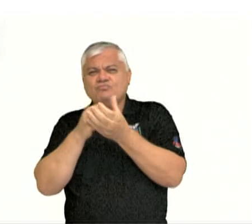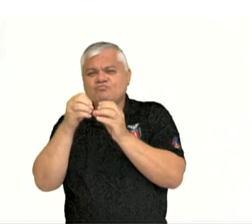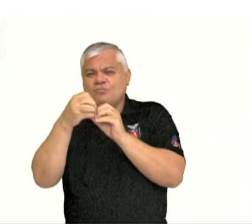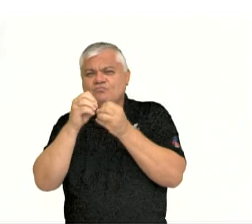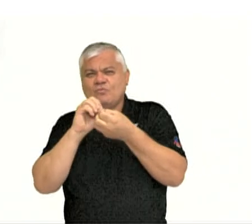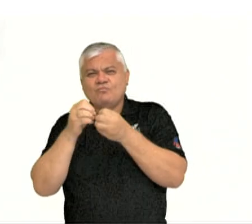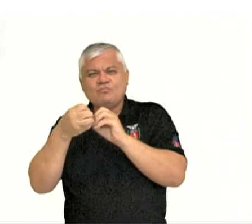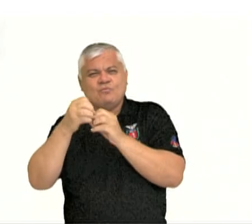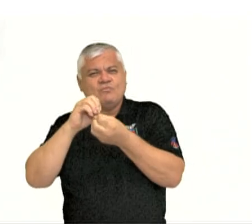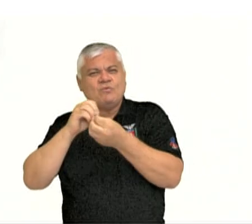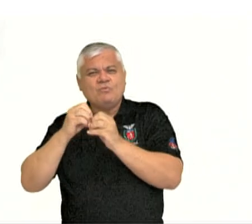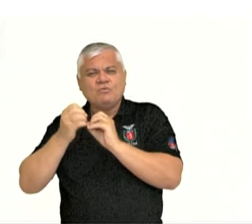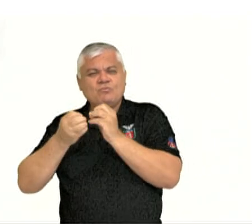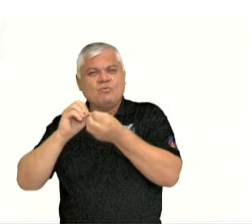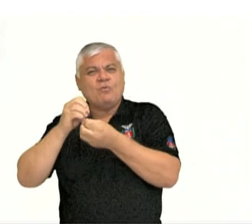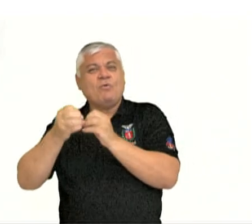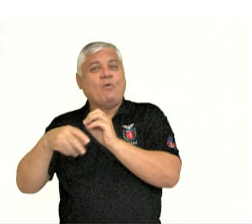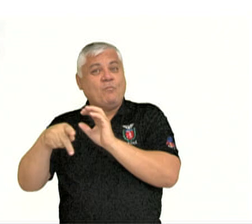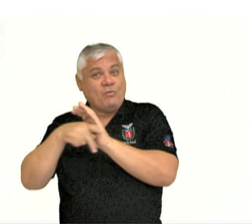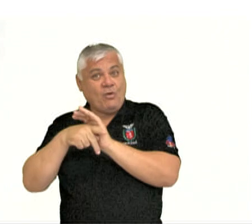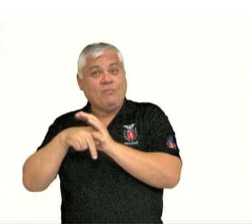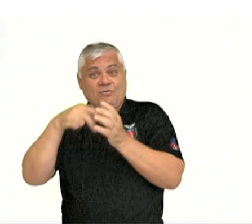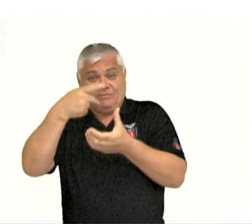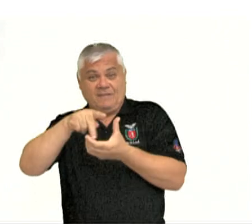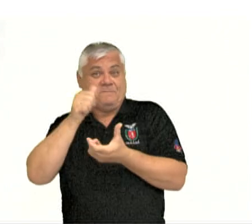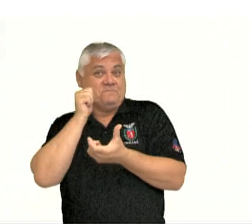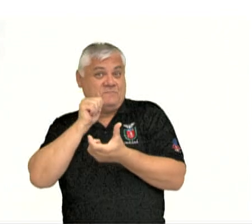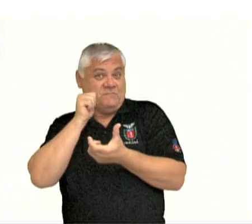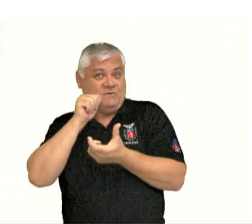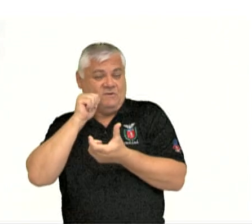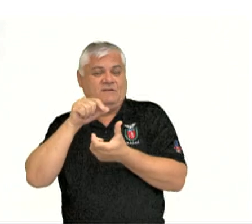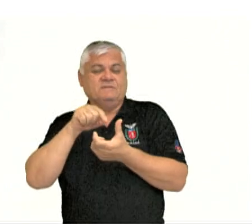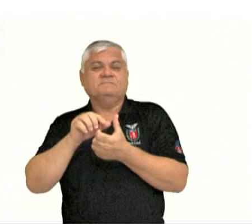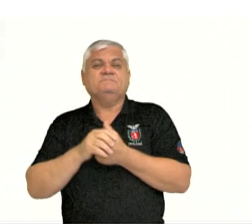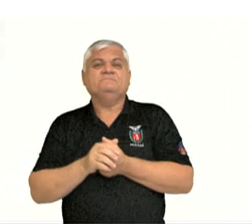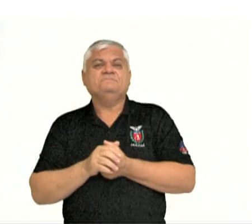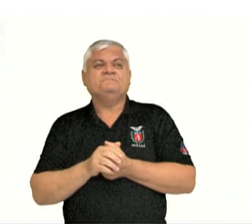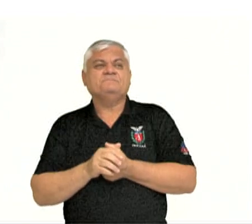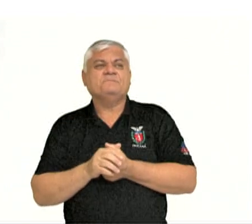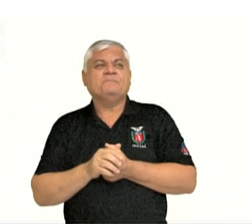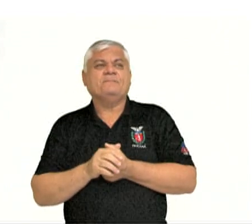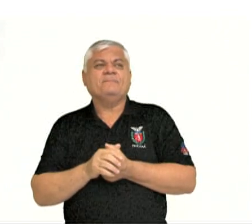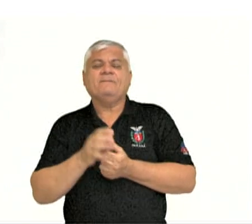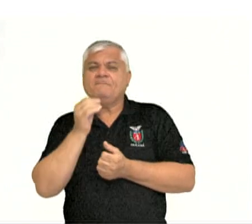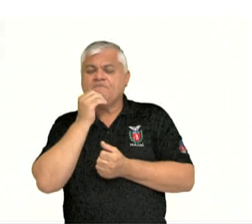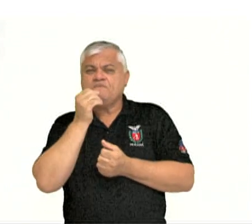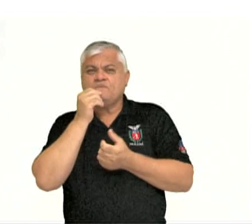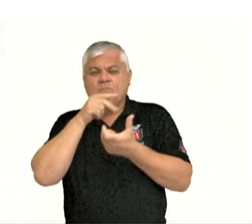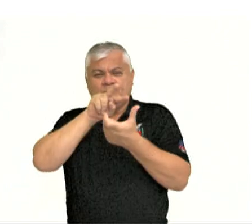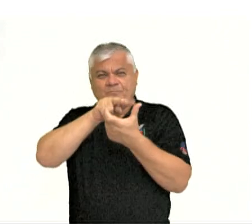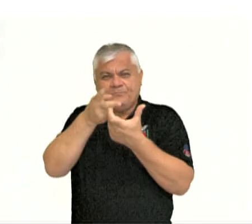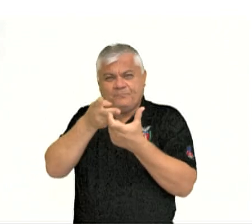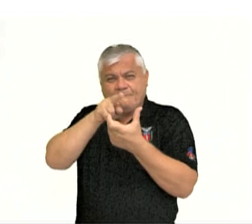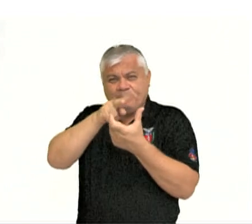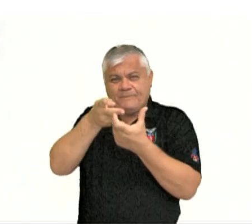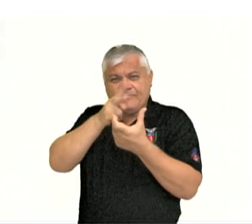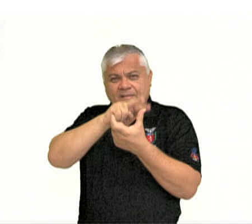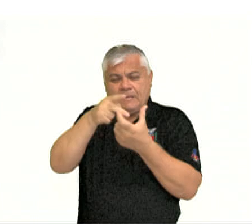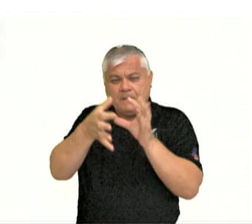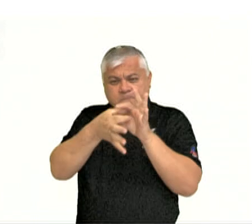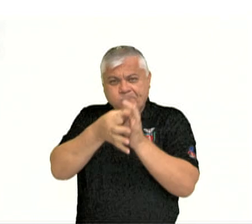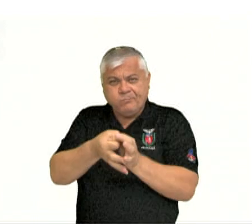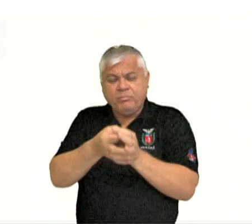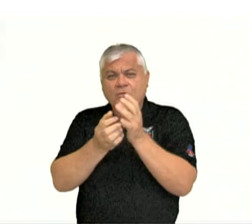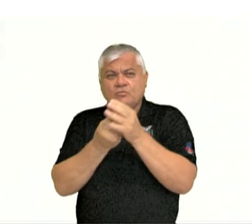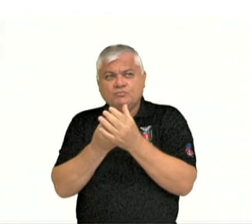então produzido na estrutura reprodutiva feminina, que é o arquegônio. Gametas haploides, ao se fecundarem, dão